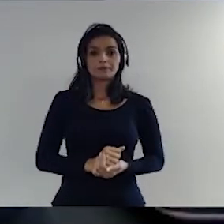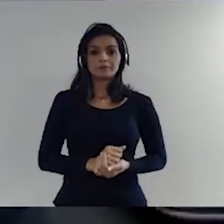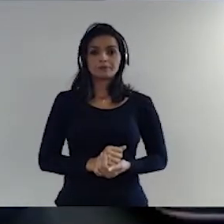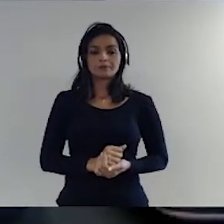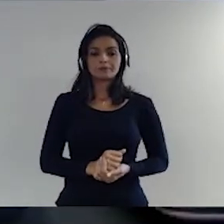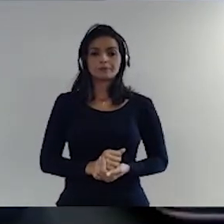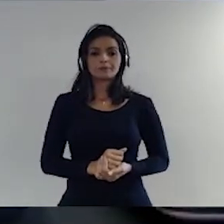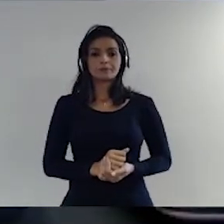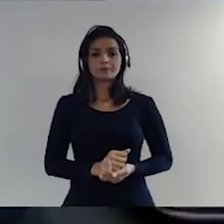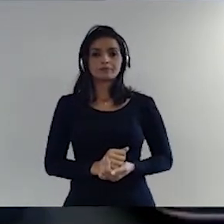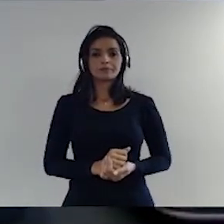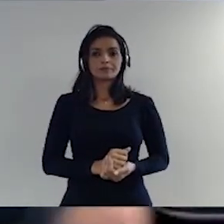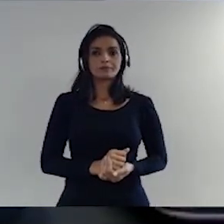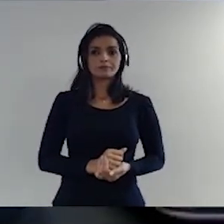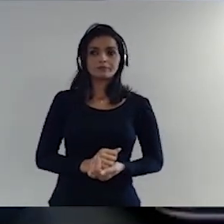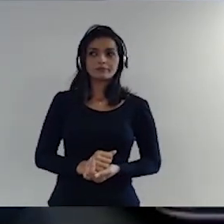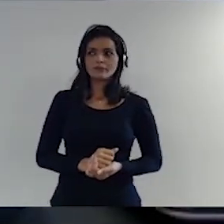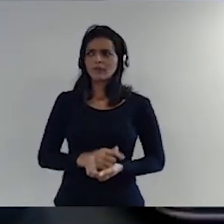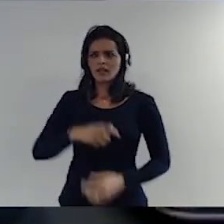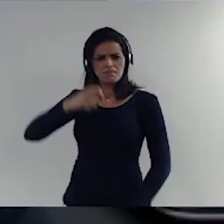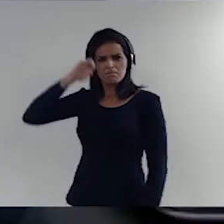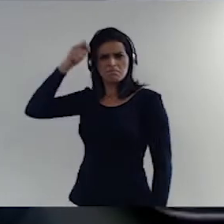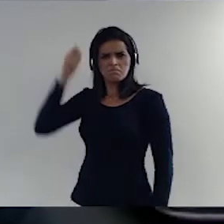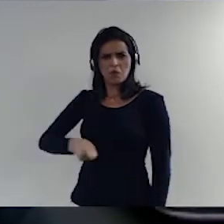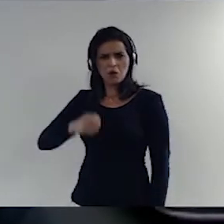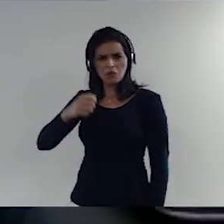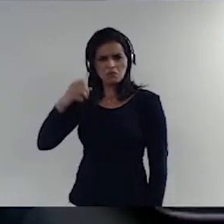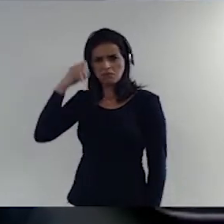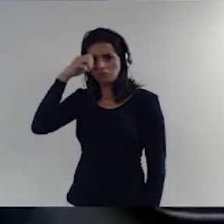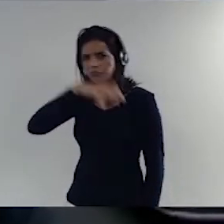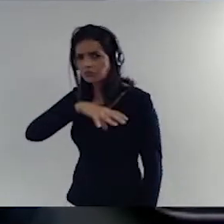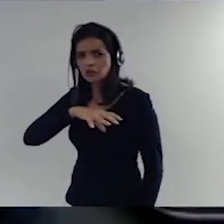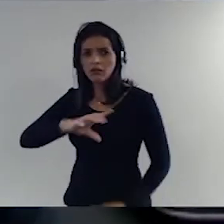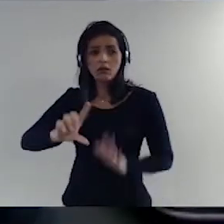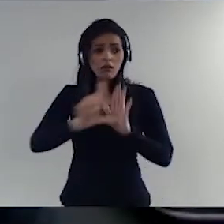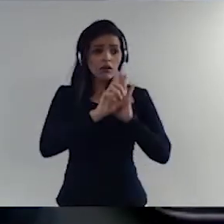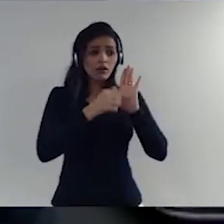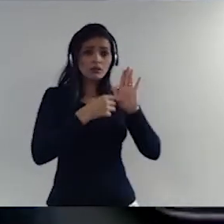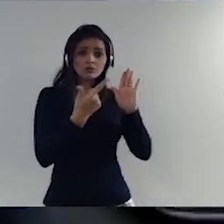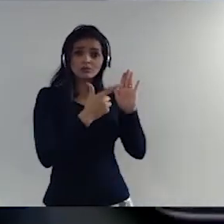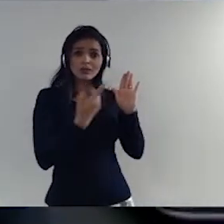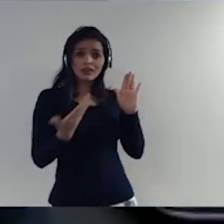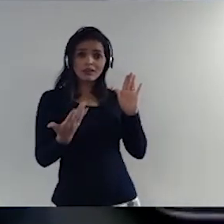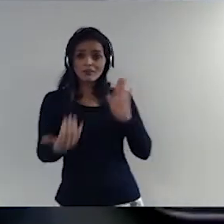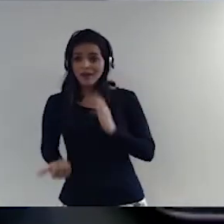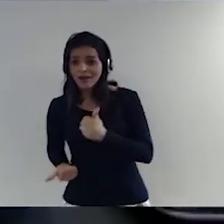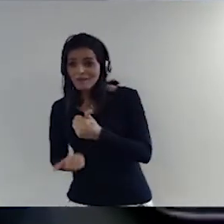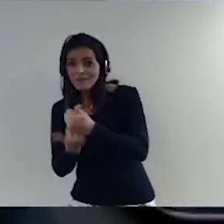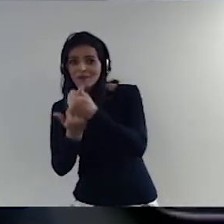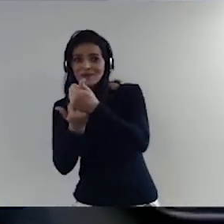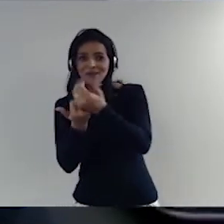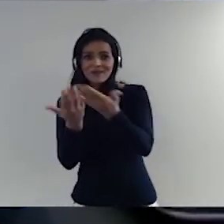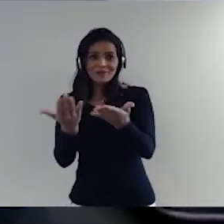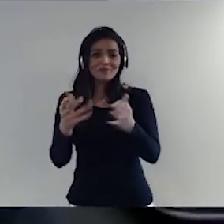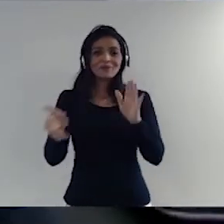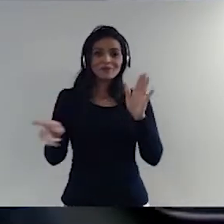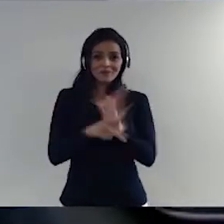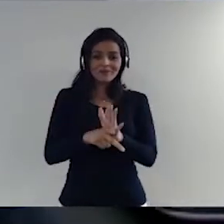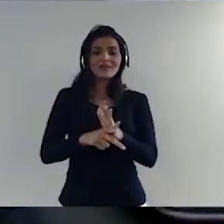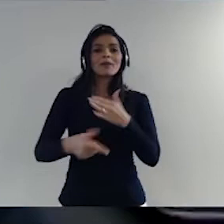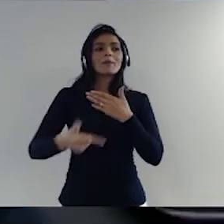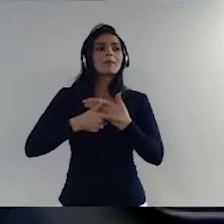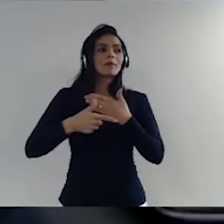uma imposição sem lei que dê o respaldo para tanto. E este papel é um papel do